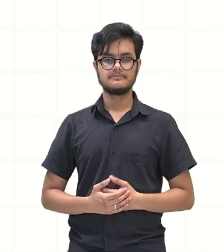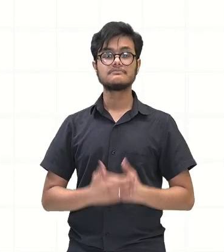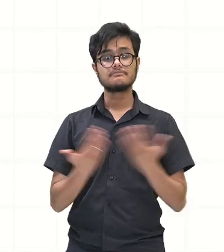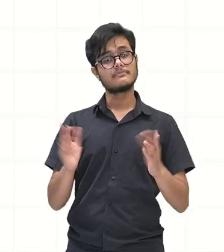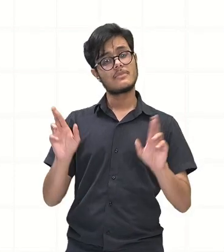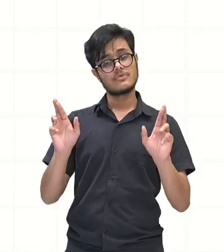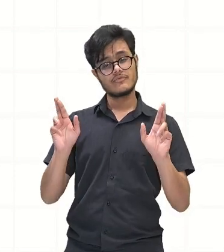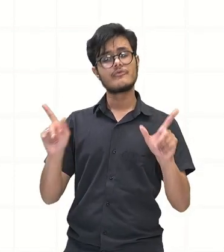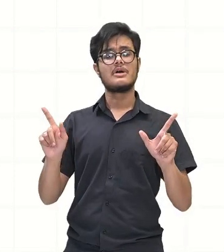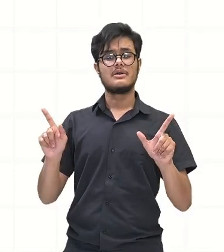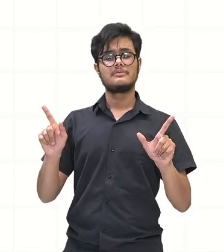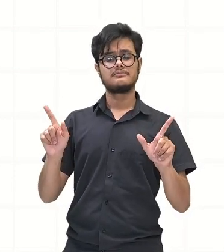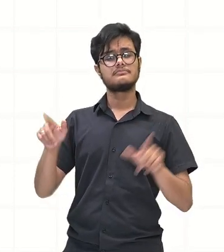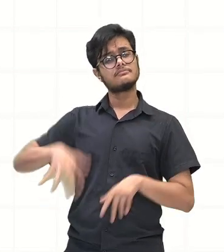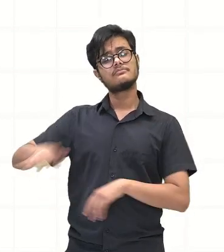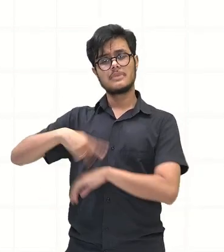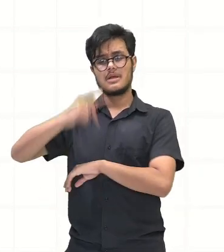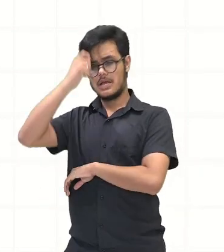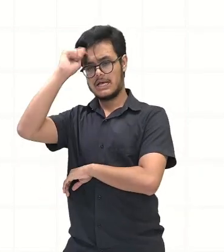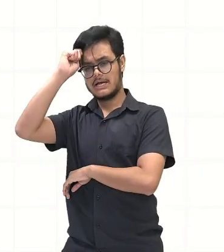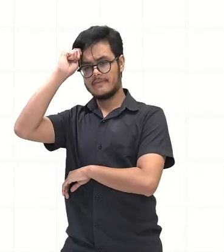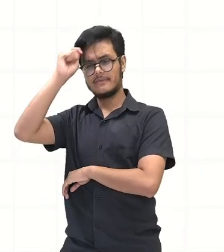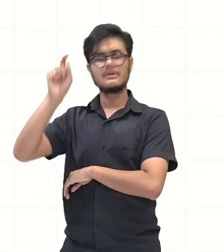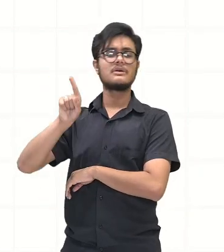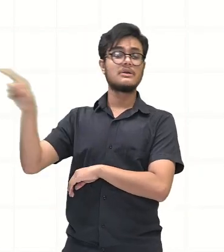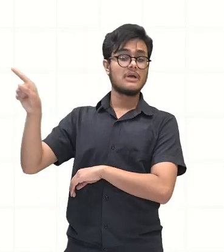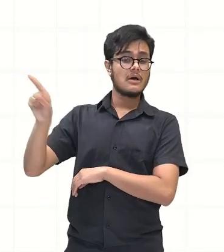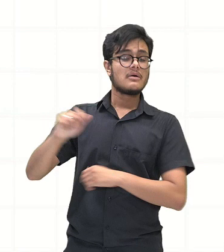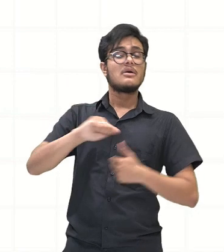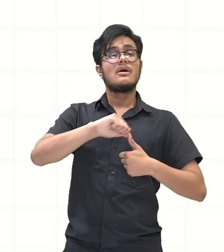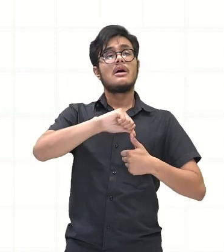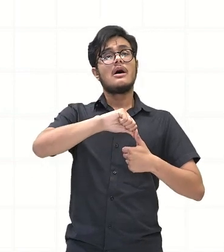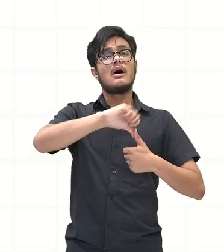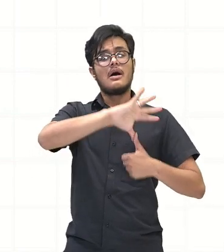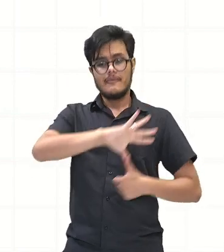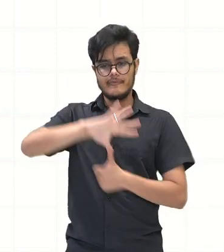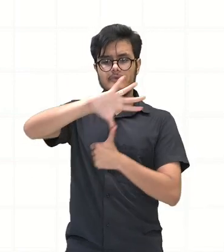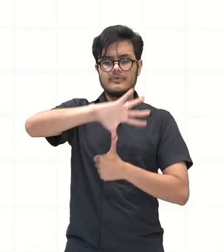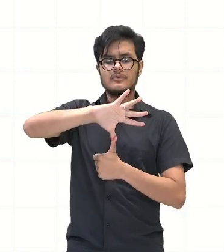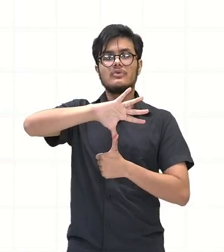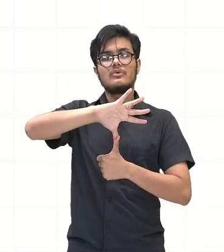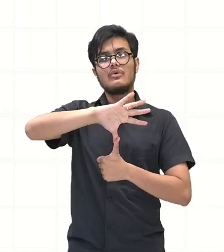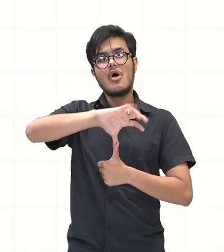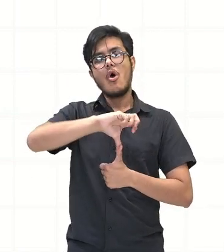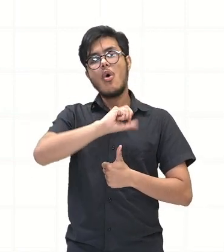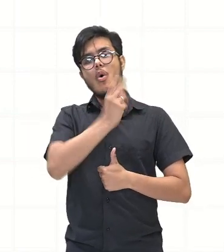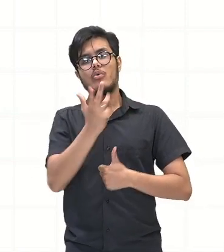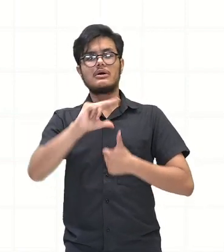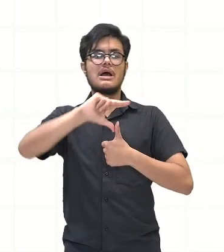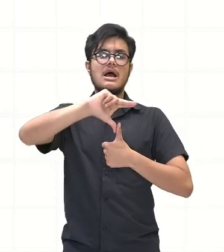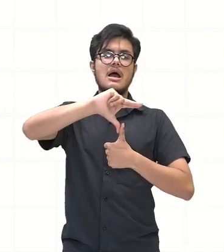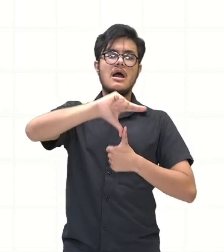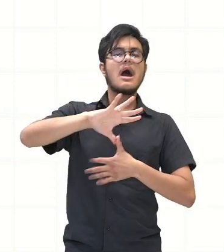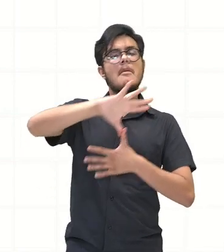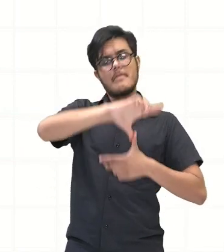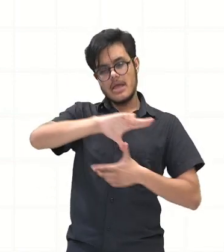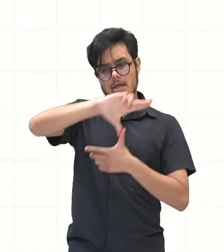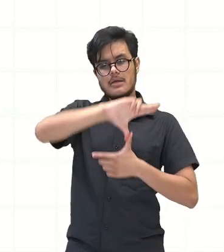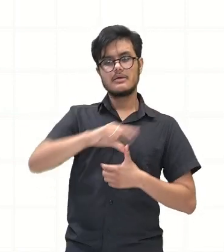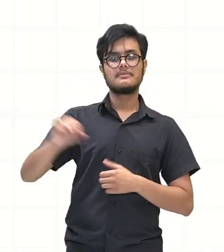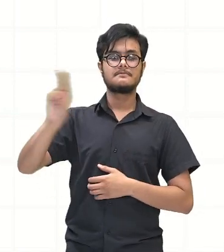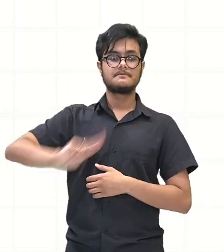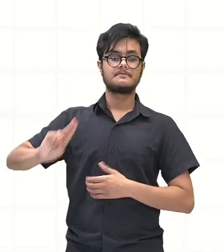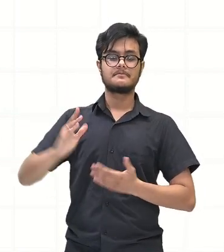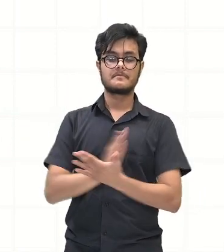essas questões, tanto dos povos da América do Sul quanto da América do Norte e Central, é a utilização também